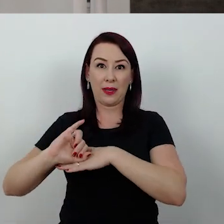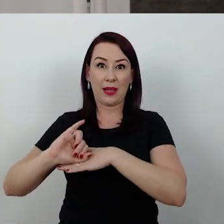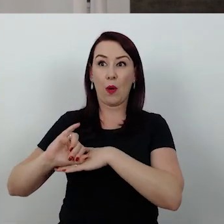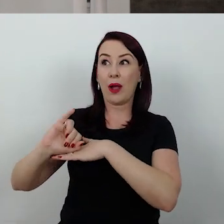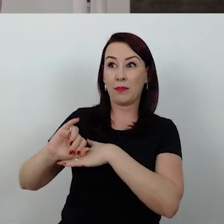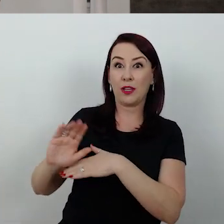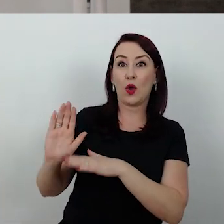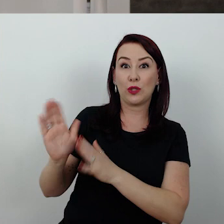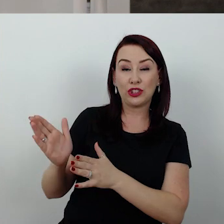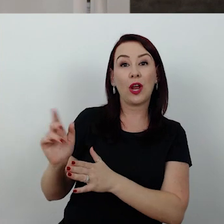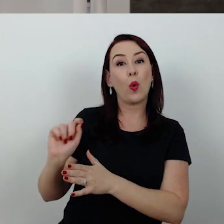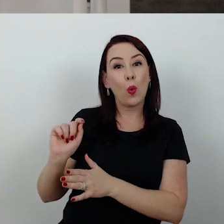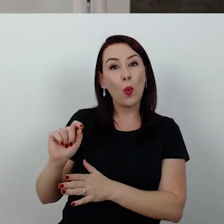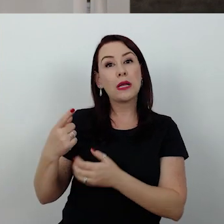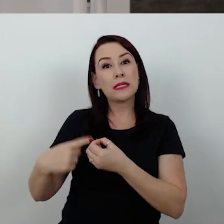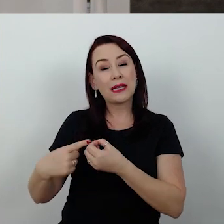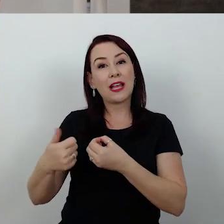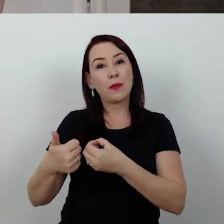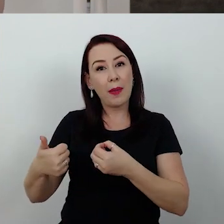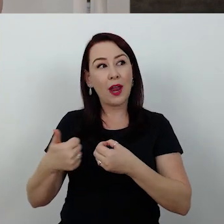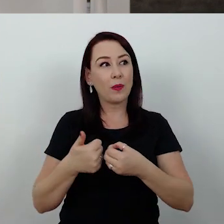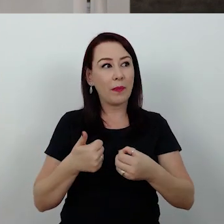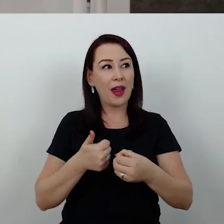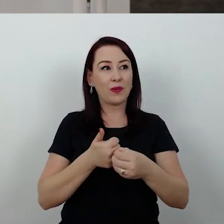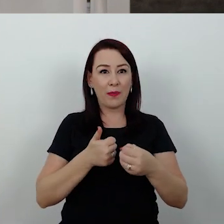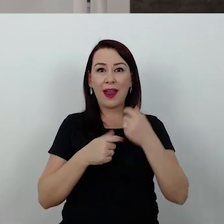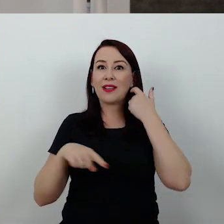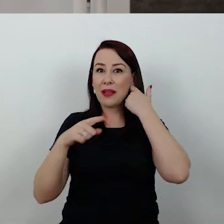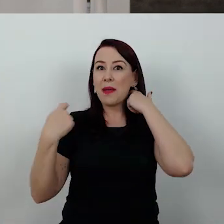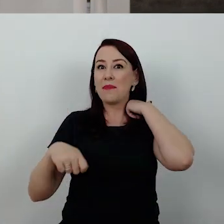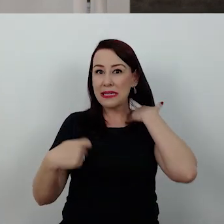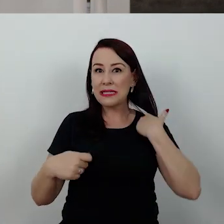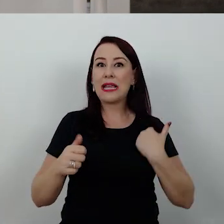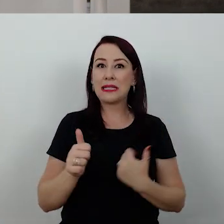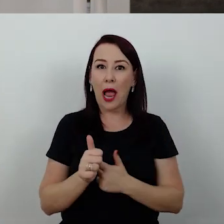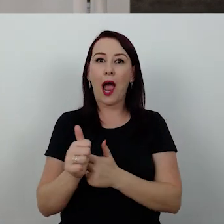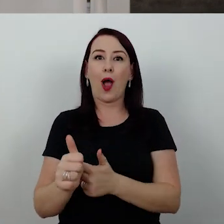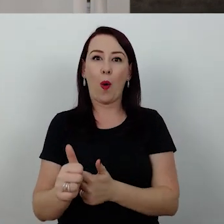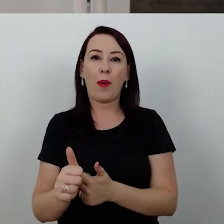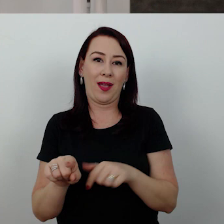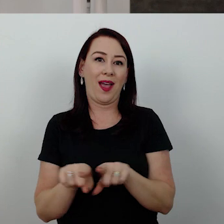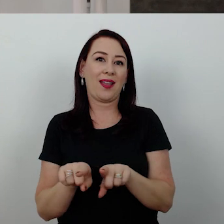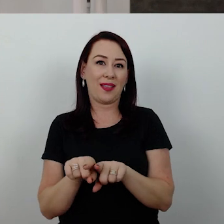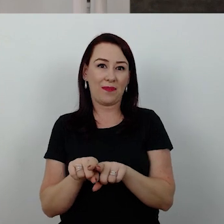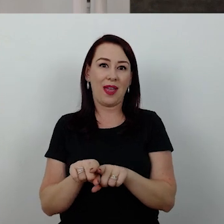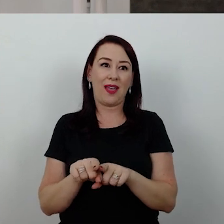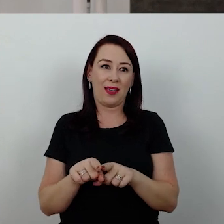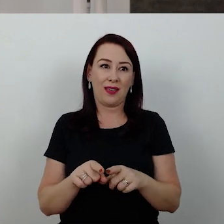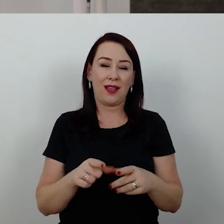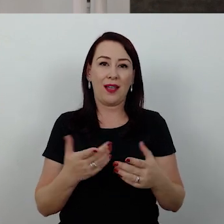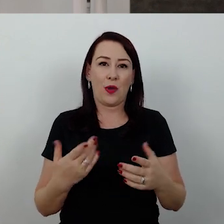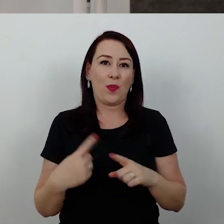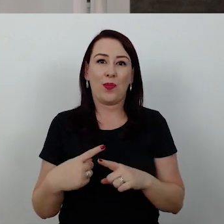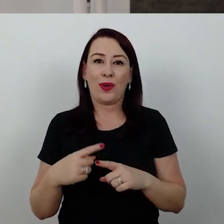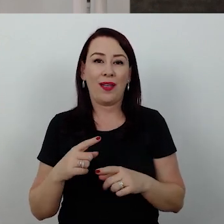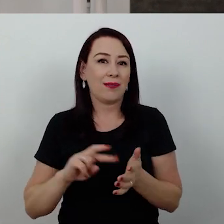essa política, que as outras cidades próximas não têm que acompanhar e não devam acompanhar essa dinâmica,